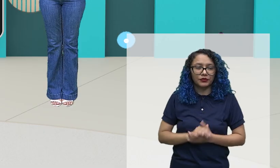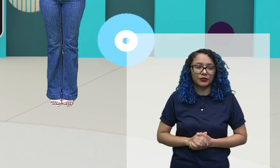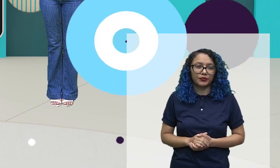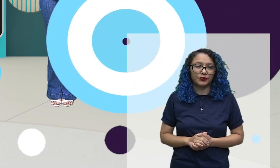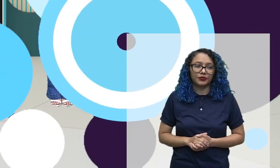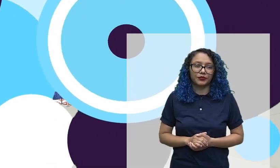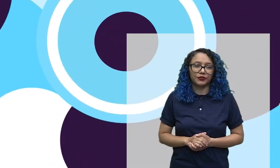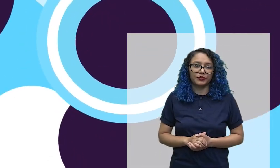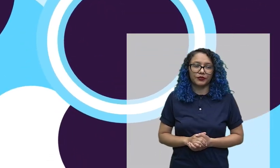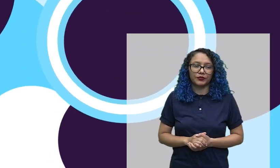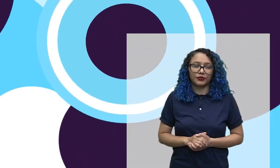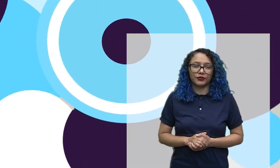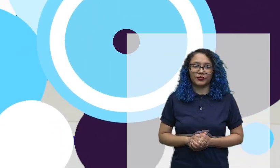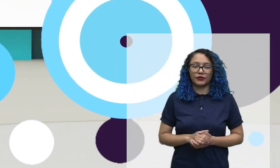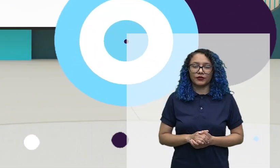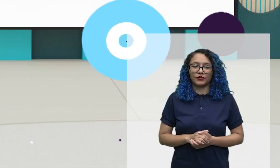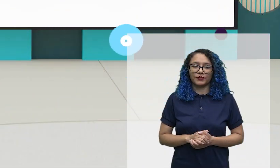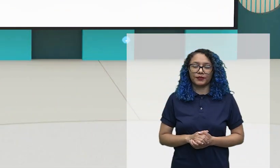Brasil.